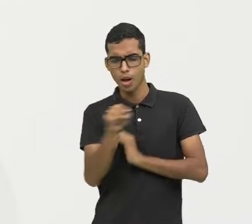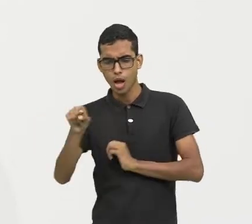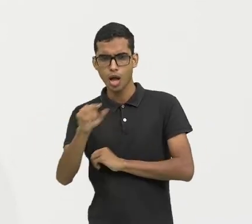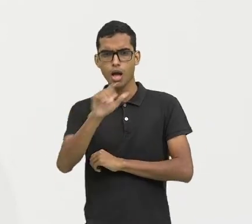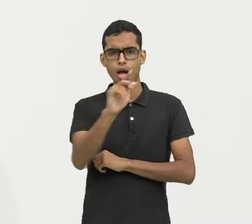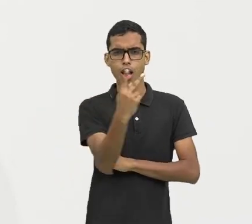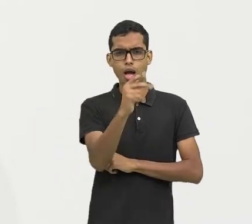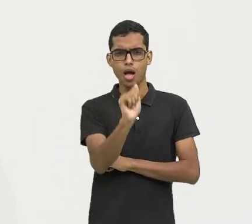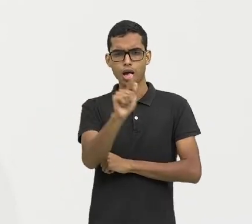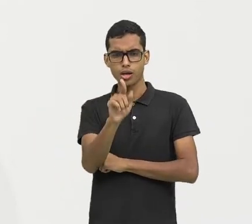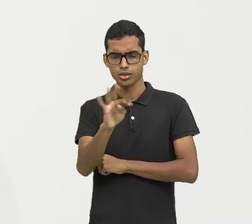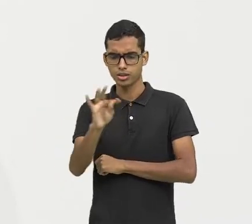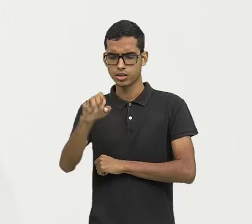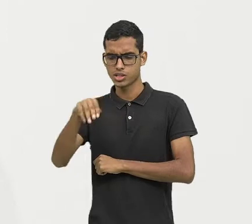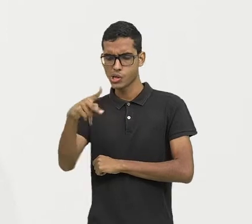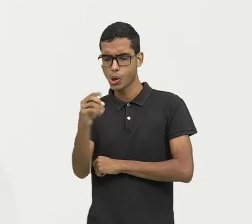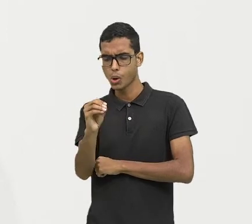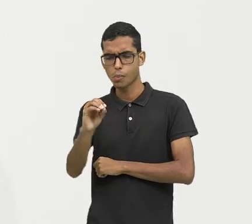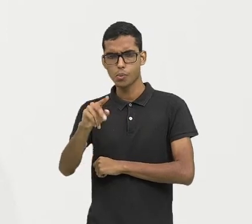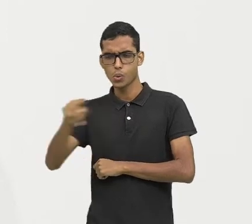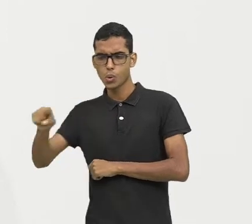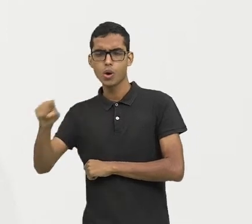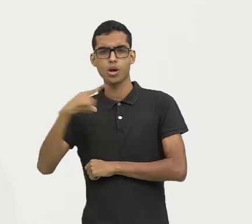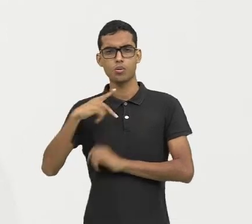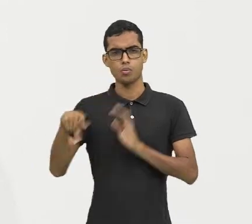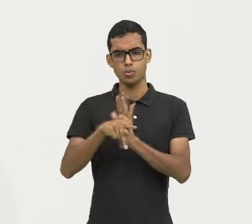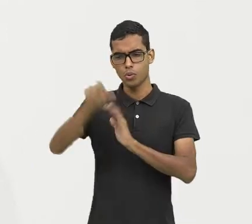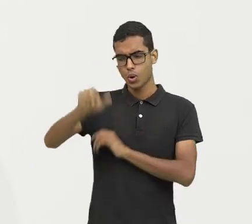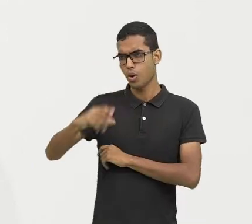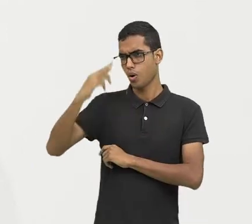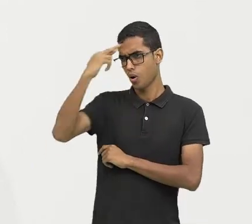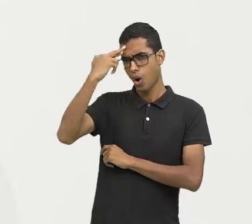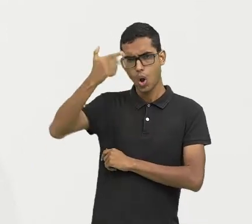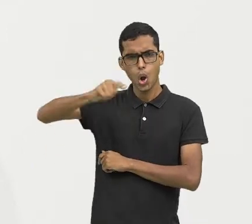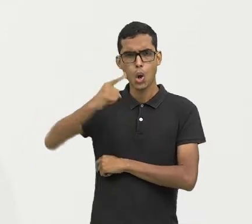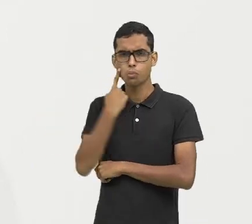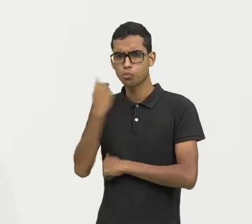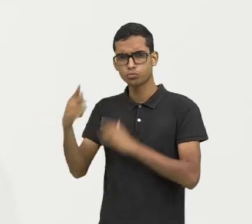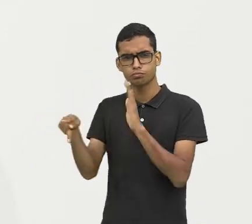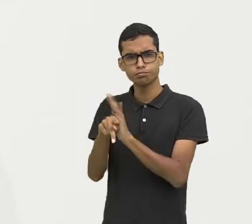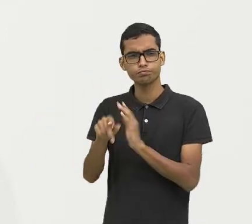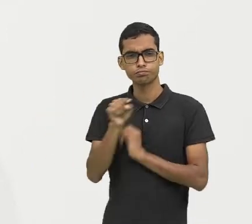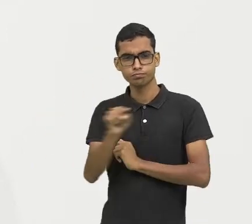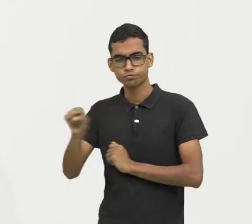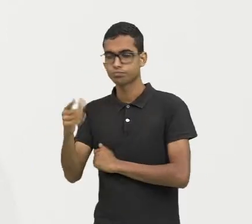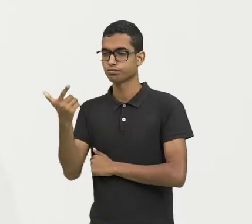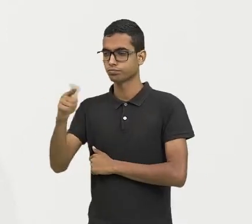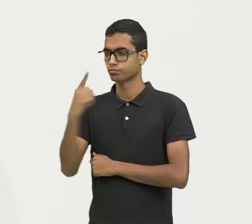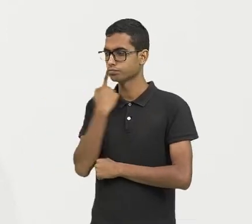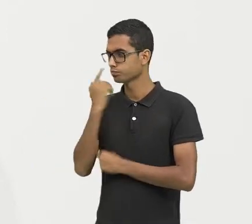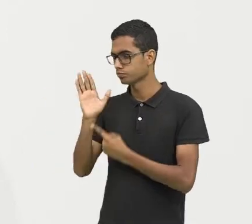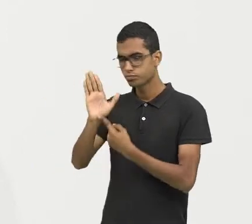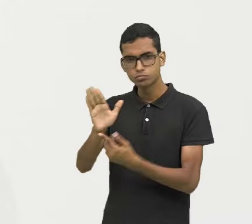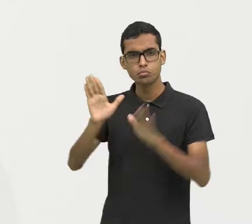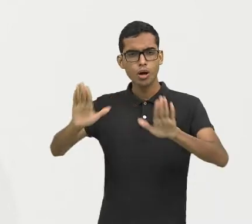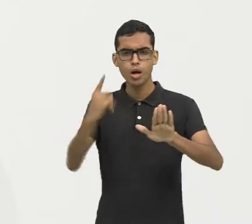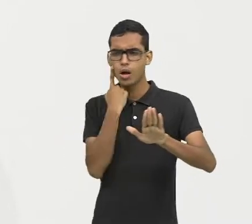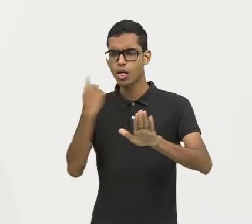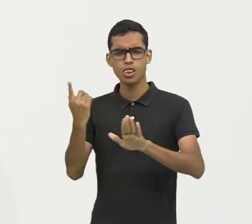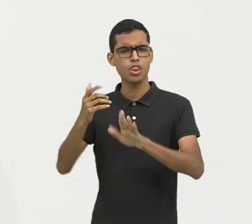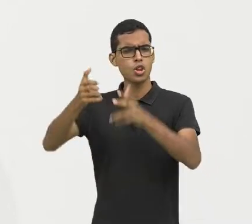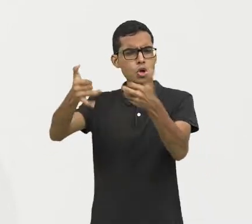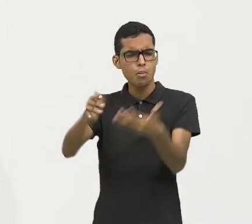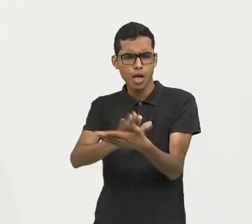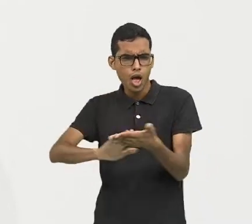que o eu lírico está a refletir. E aqui, observem mais uma vez, as reticências aparecem. Porém, não se diz nada